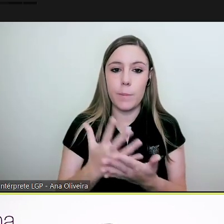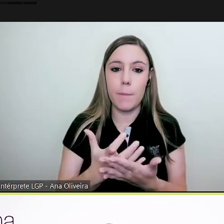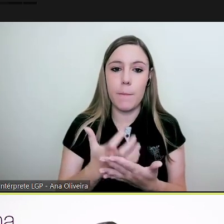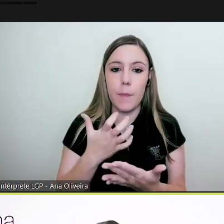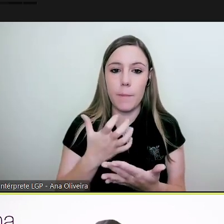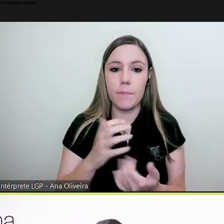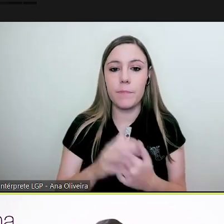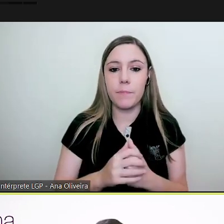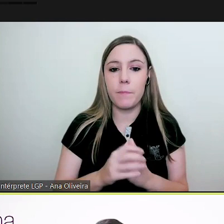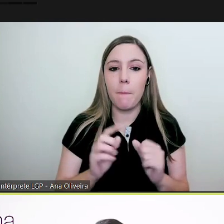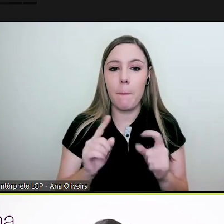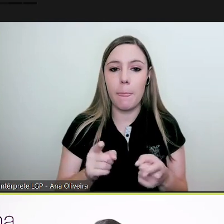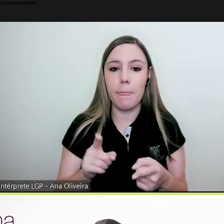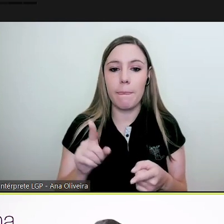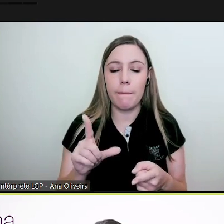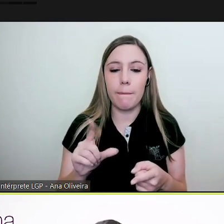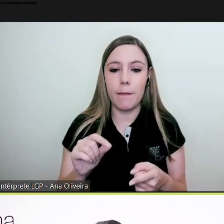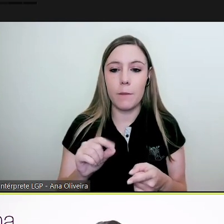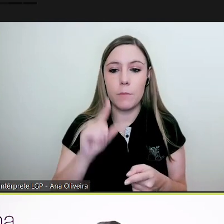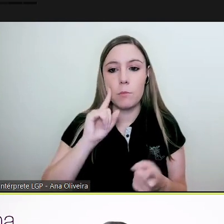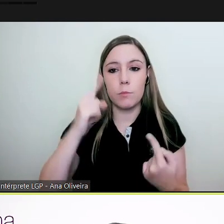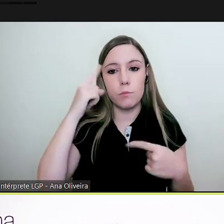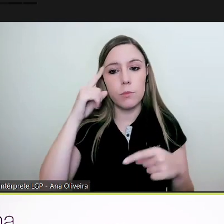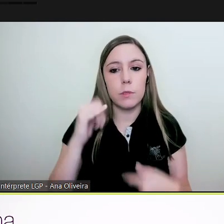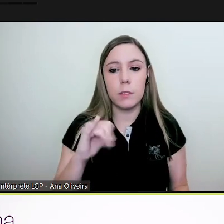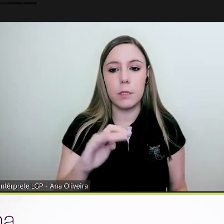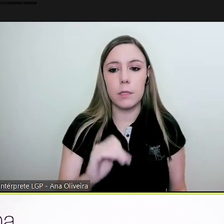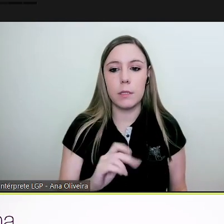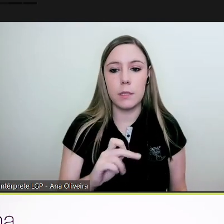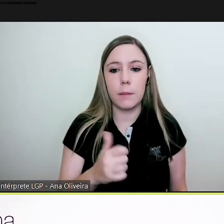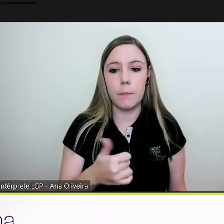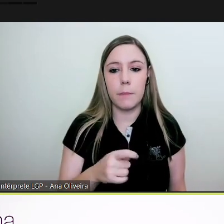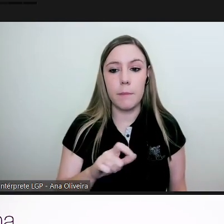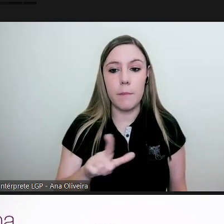E começaria também para a professora Isabel Fonseca, por favor.